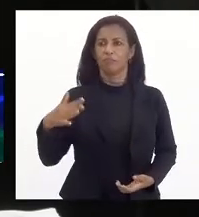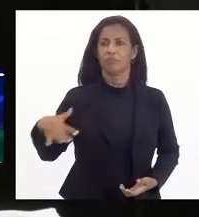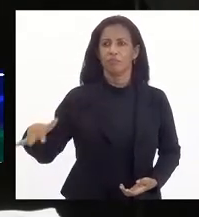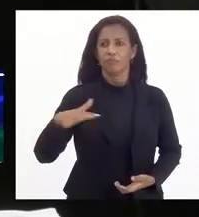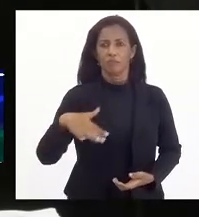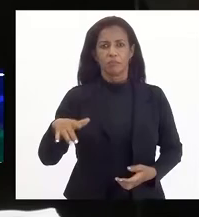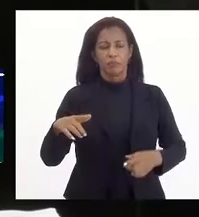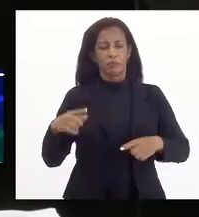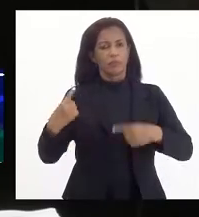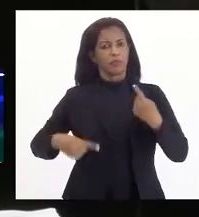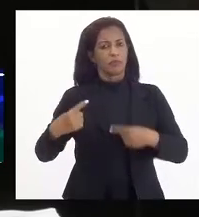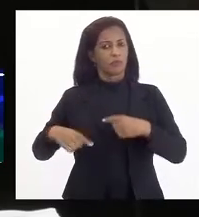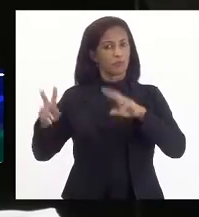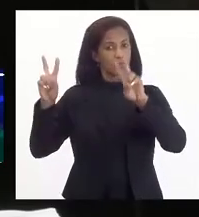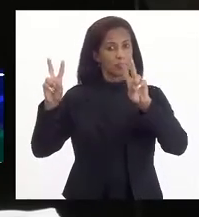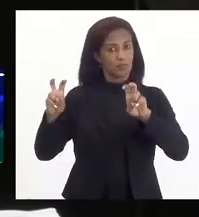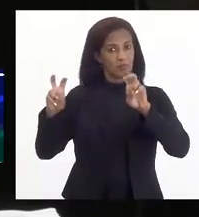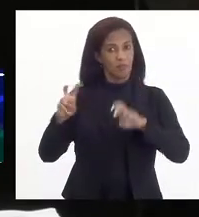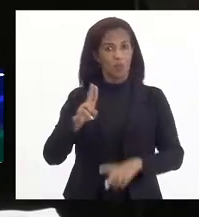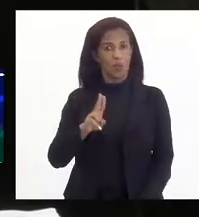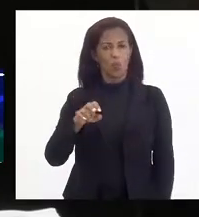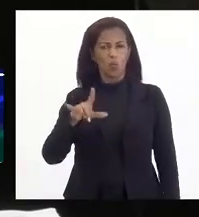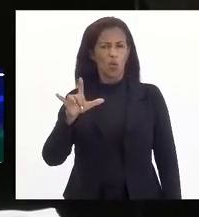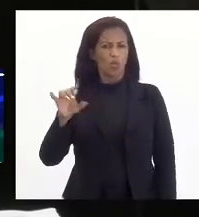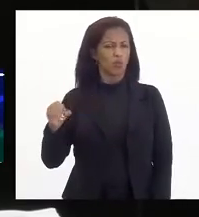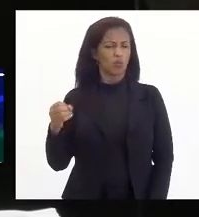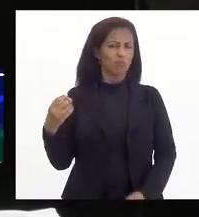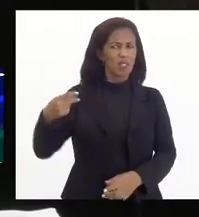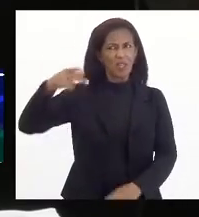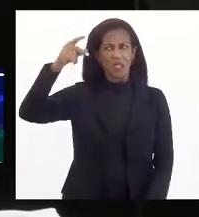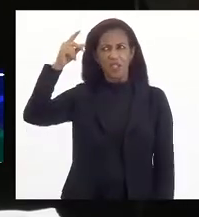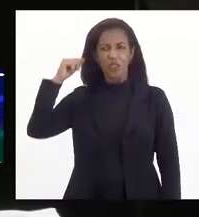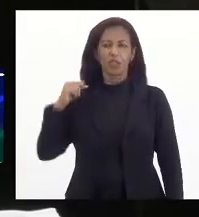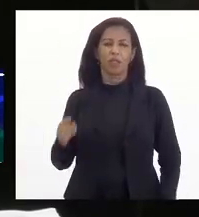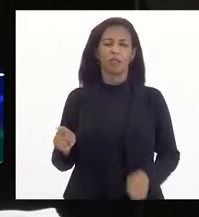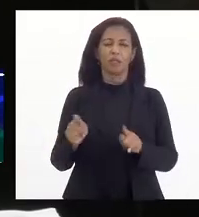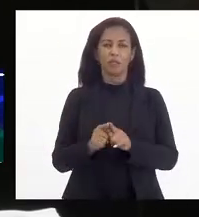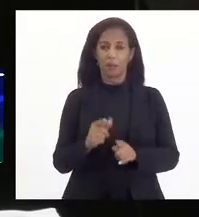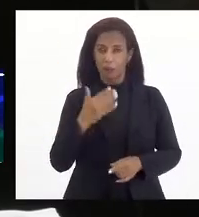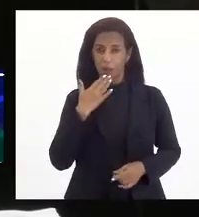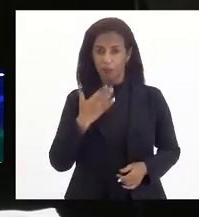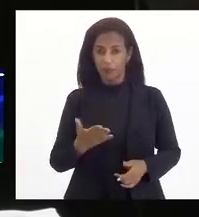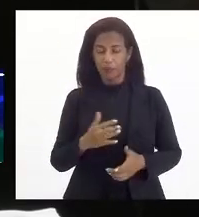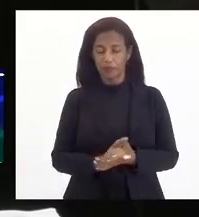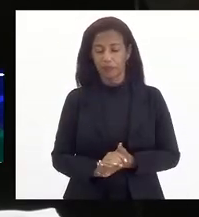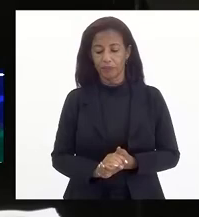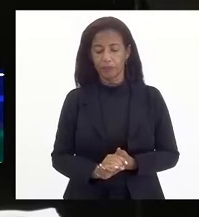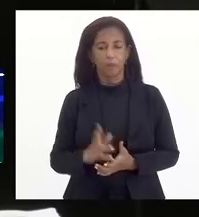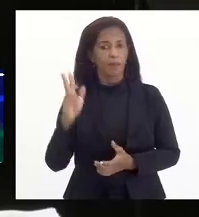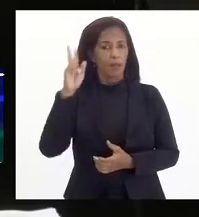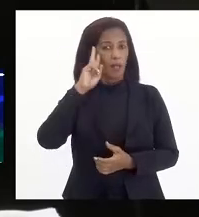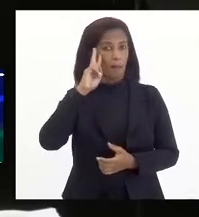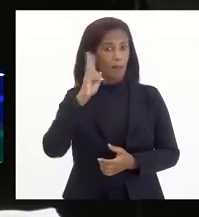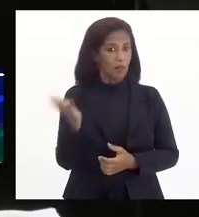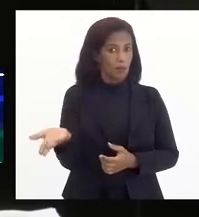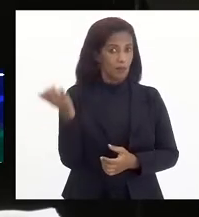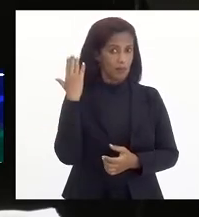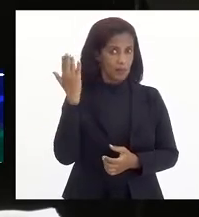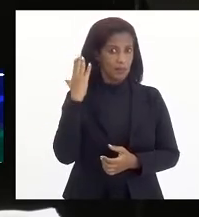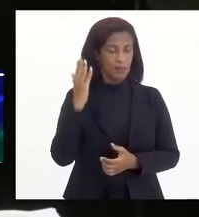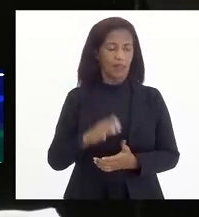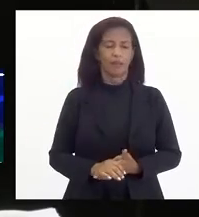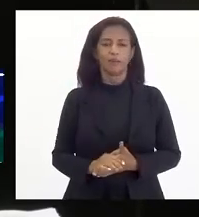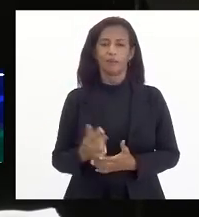para discutir o tema o Enzo desde lá de trás e a ilha também deputados Paulo antes de encerrar lembrar aqui no passado